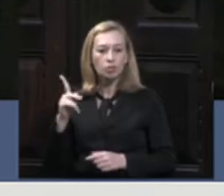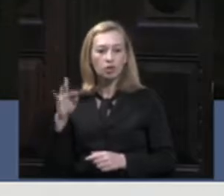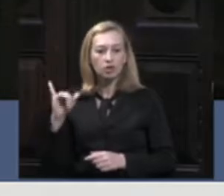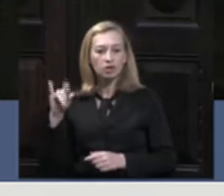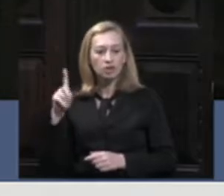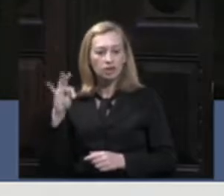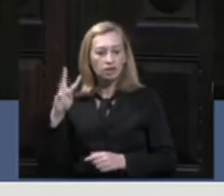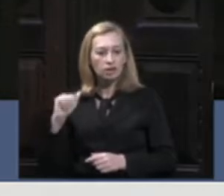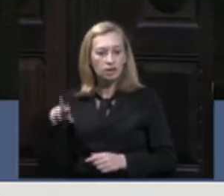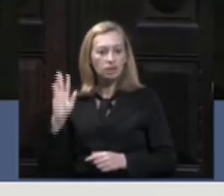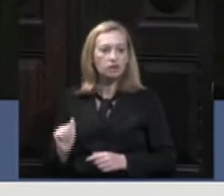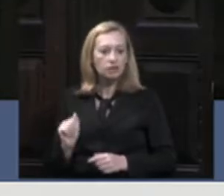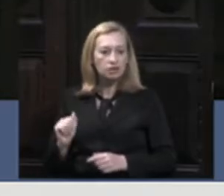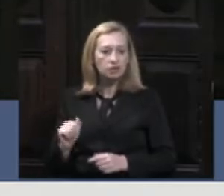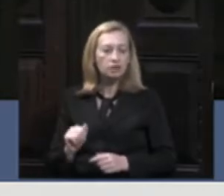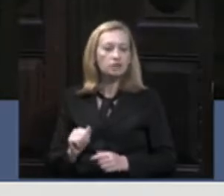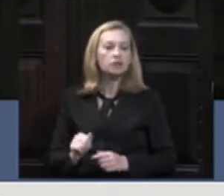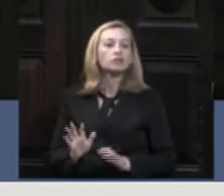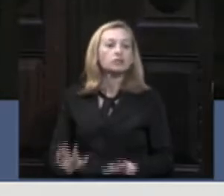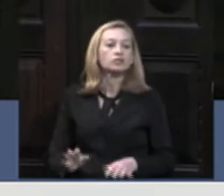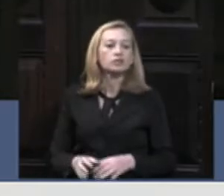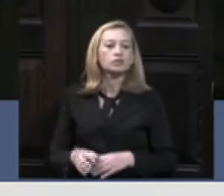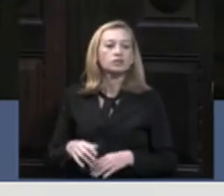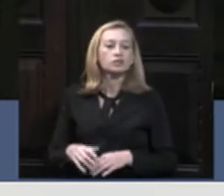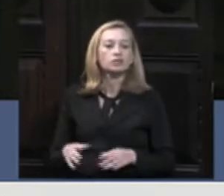que Cachoeiras de Macacu